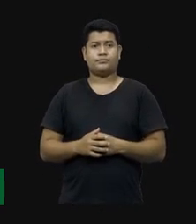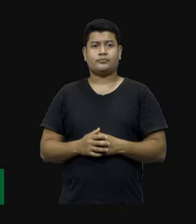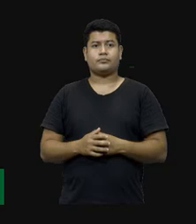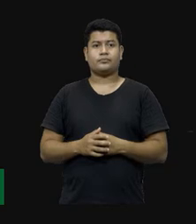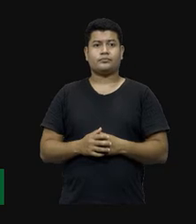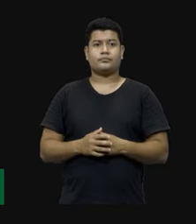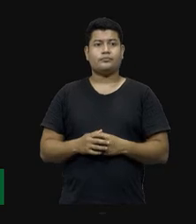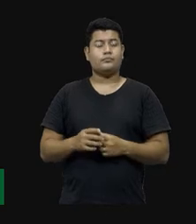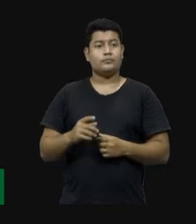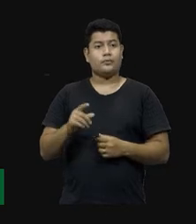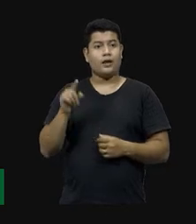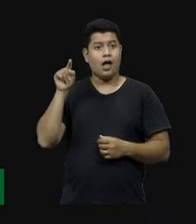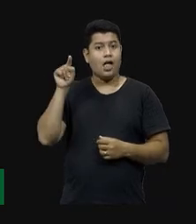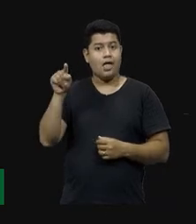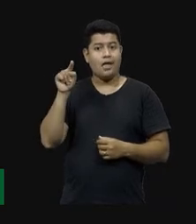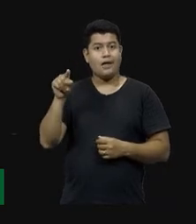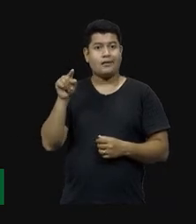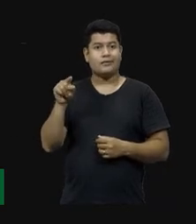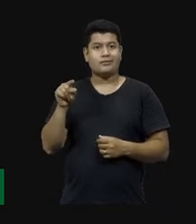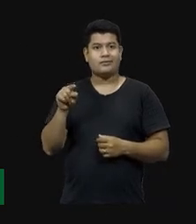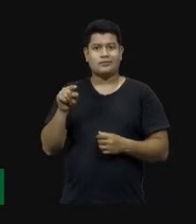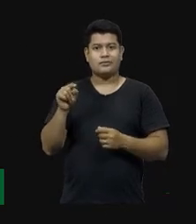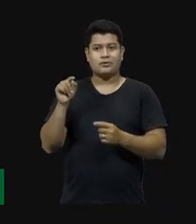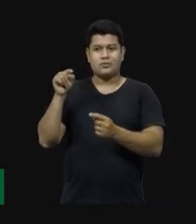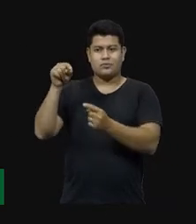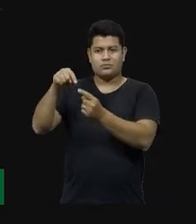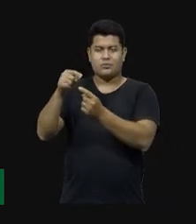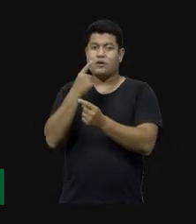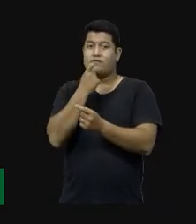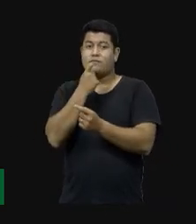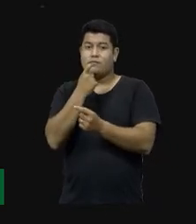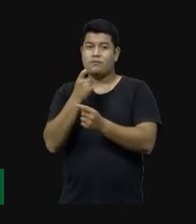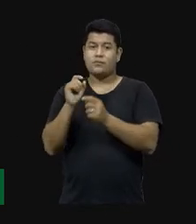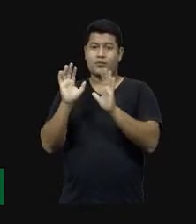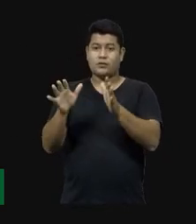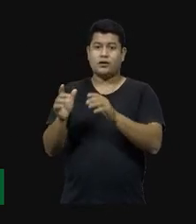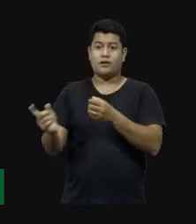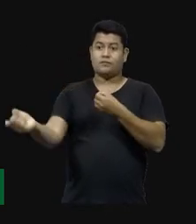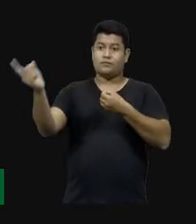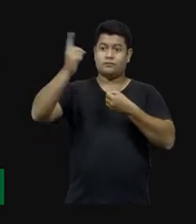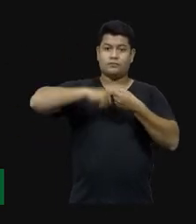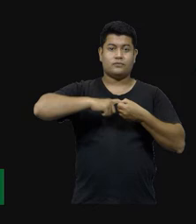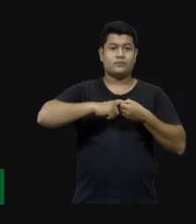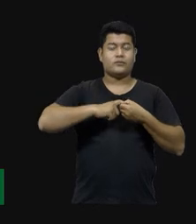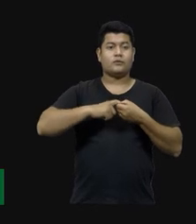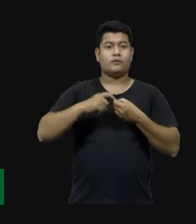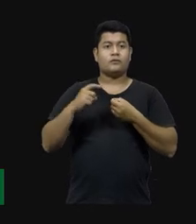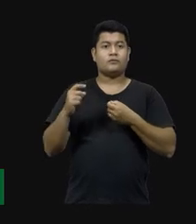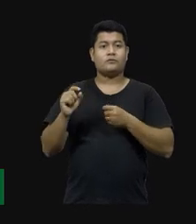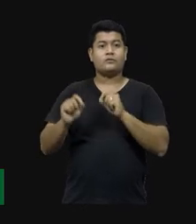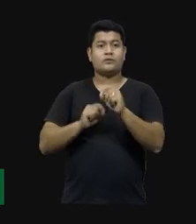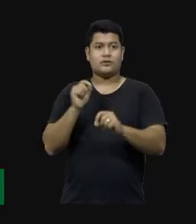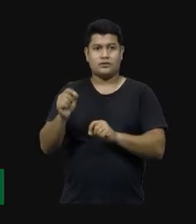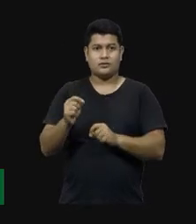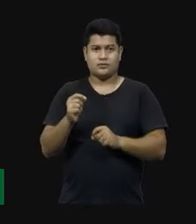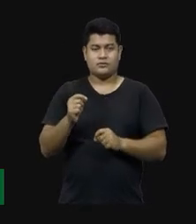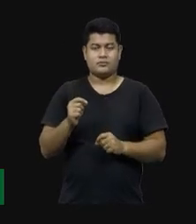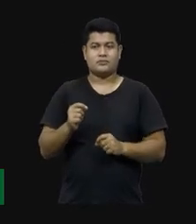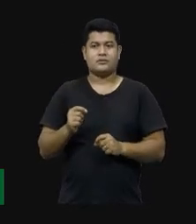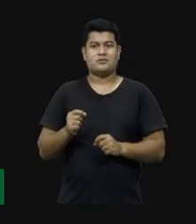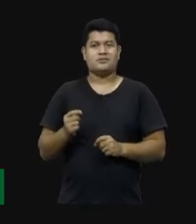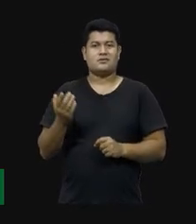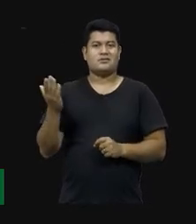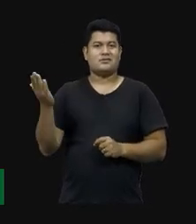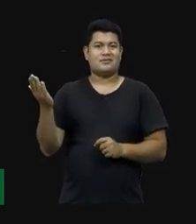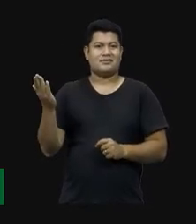frente. Não, essa daí, está vendo o pontinho vermelho? É porque é um avião, já estava retornando. Retornando do quê? Posso dar uma foto? Olha lá